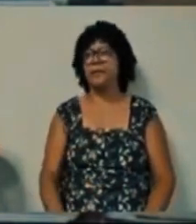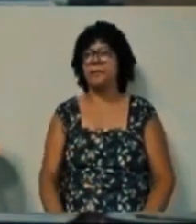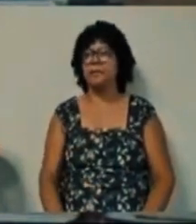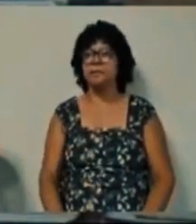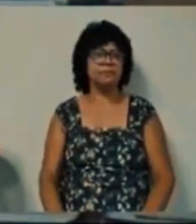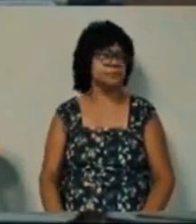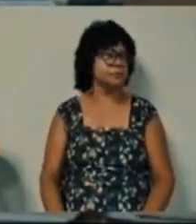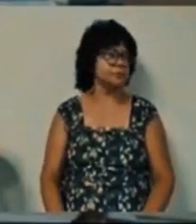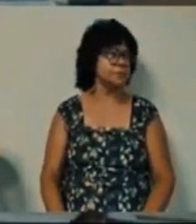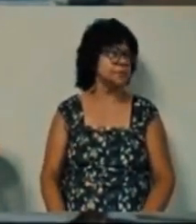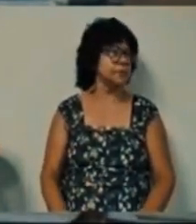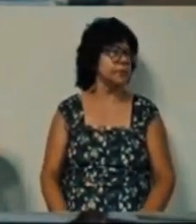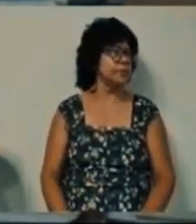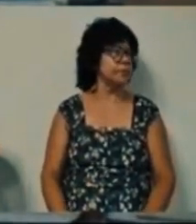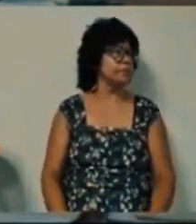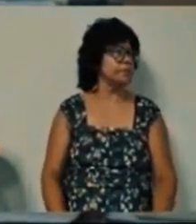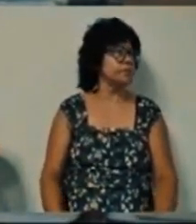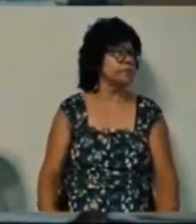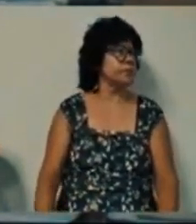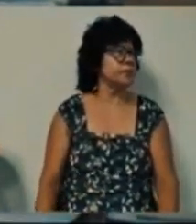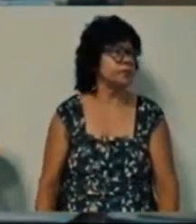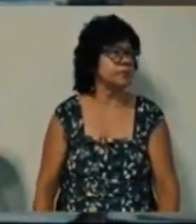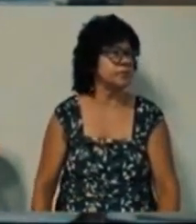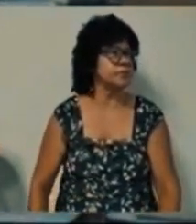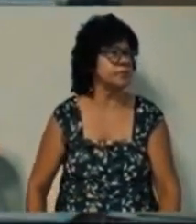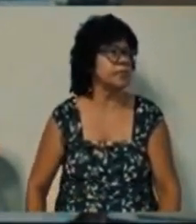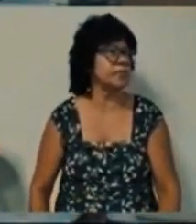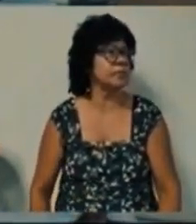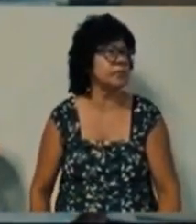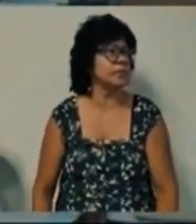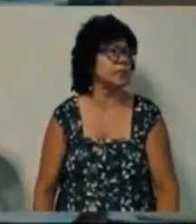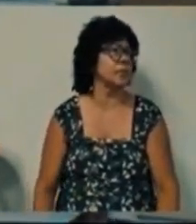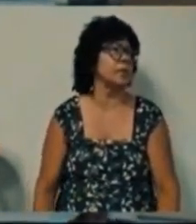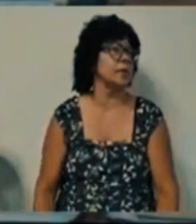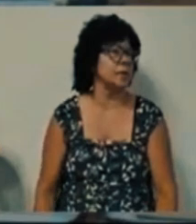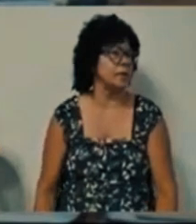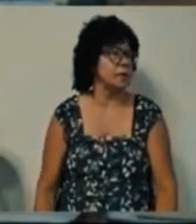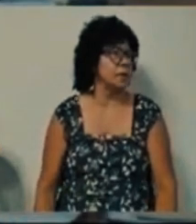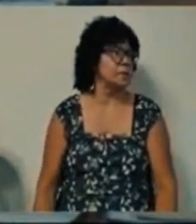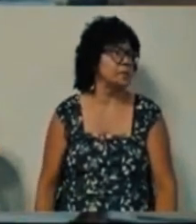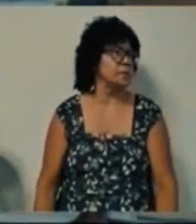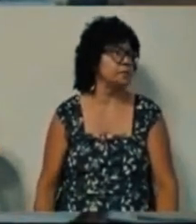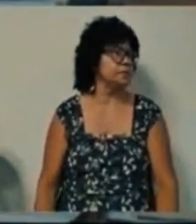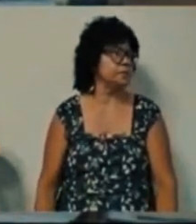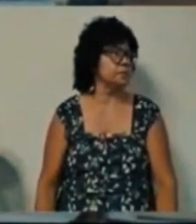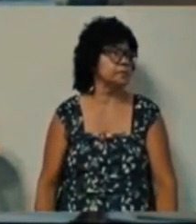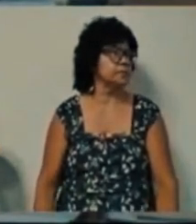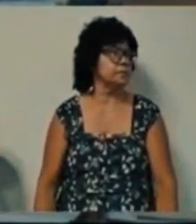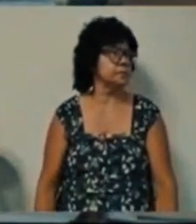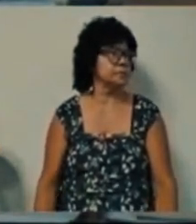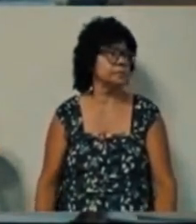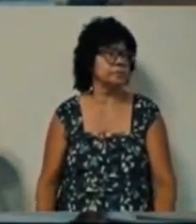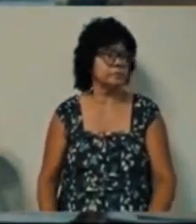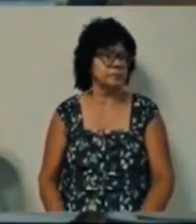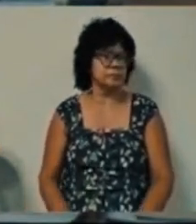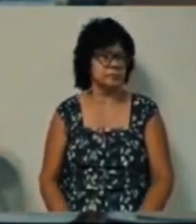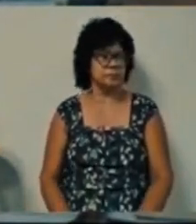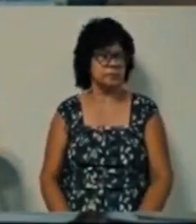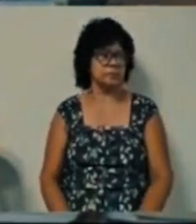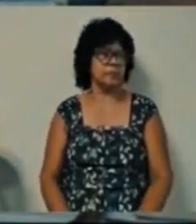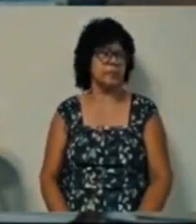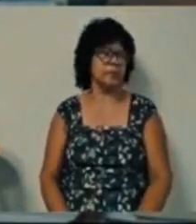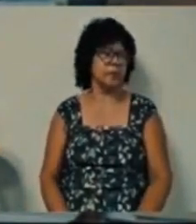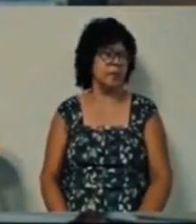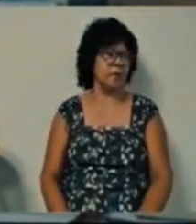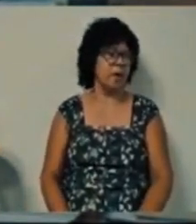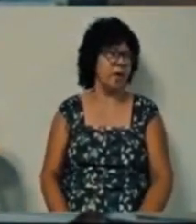em Joinville, foi muito usado por Deus na nossa escola de obreiros lá,